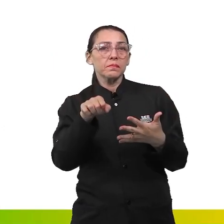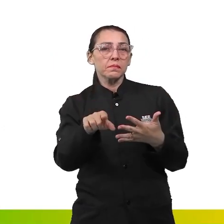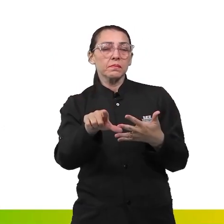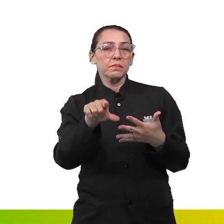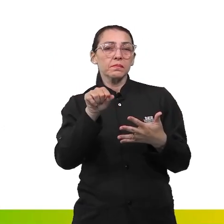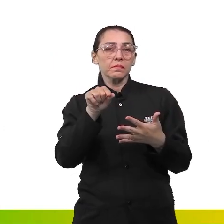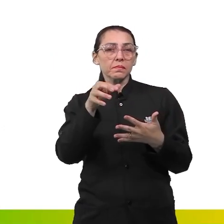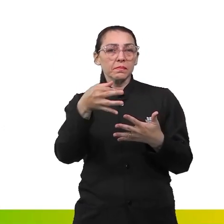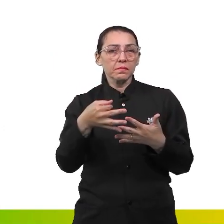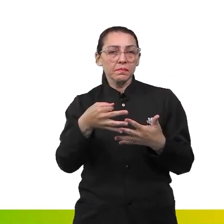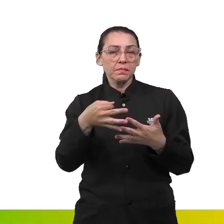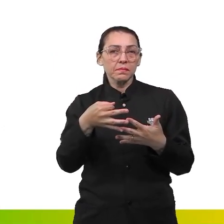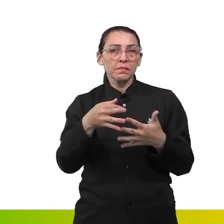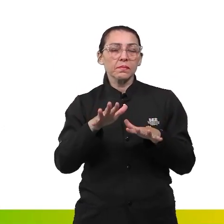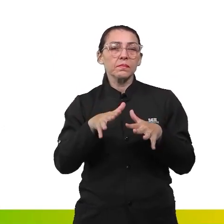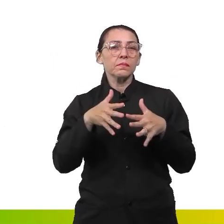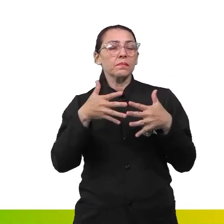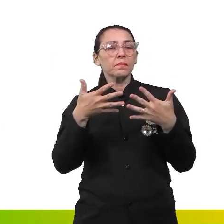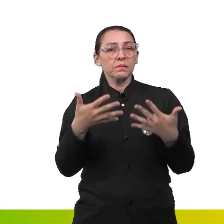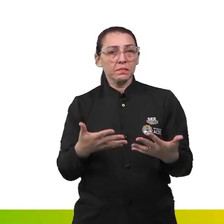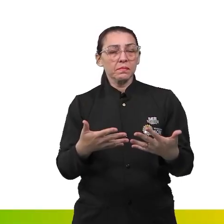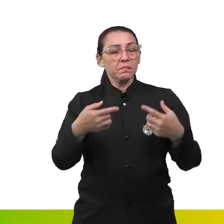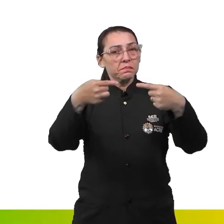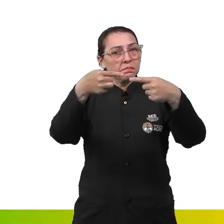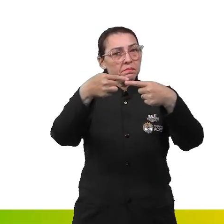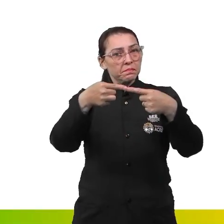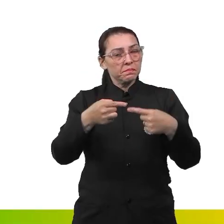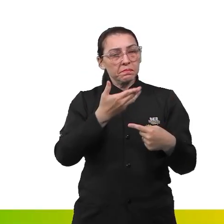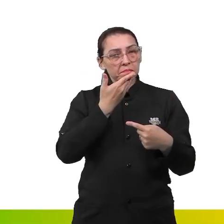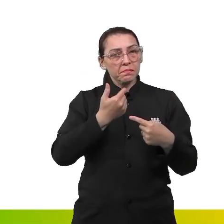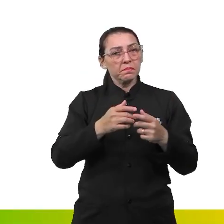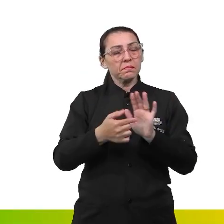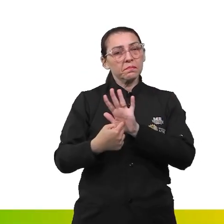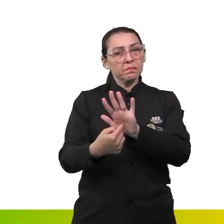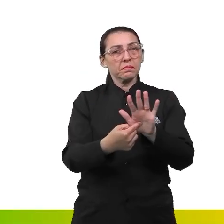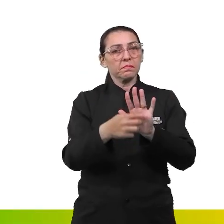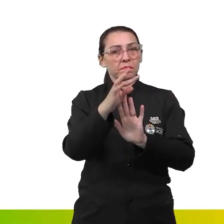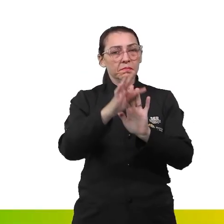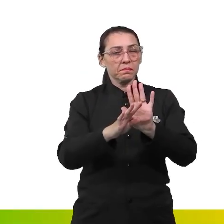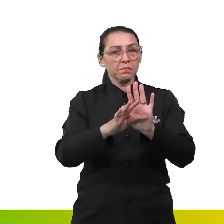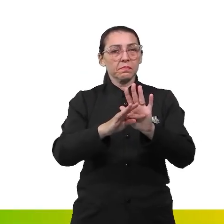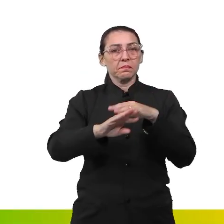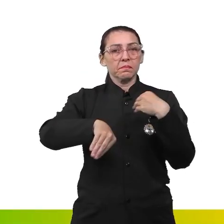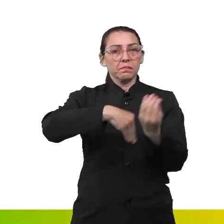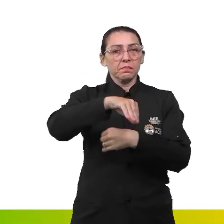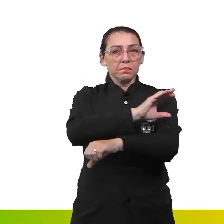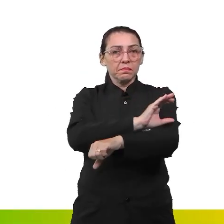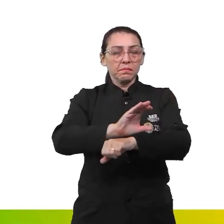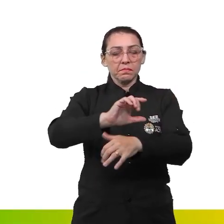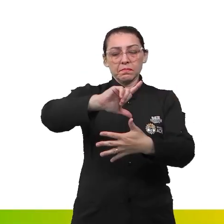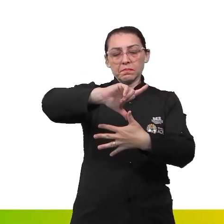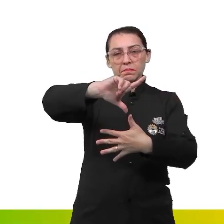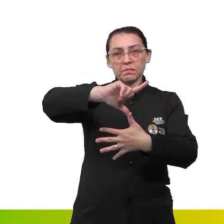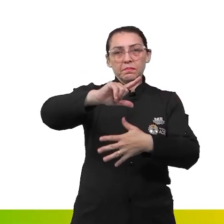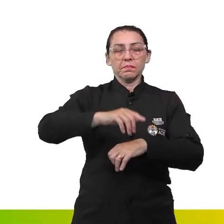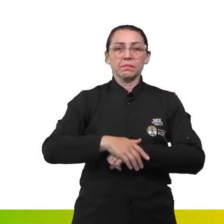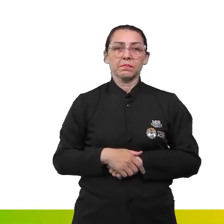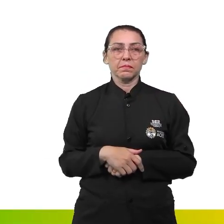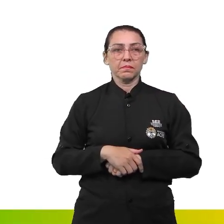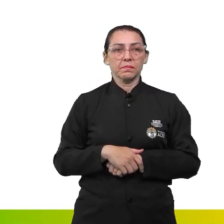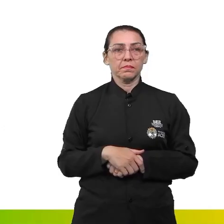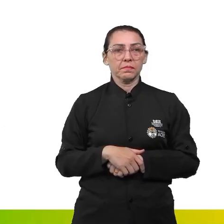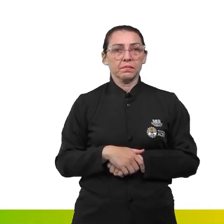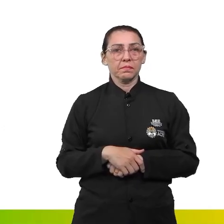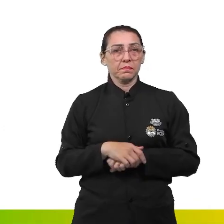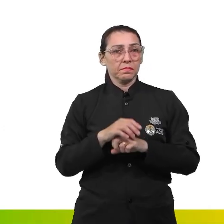acha que é a correta? Qual é a alternativa que você acha que melhor expressa a composição cultural da América Latina? Sim,